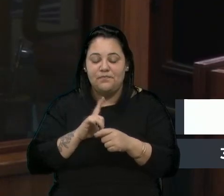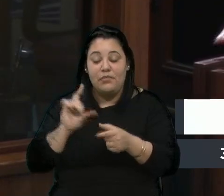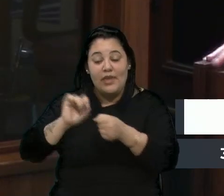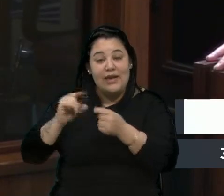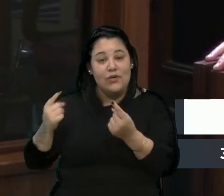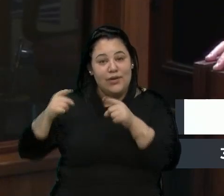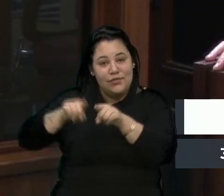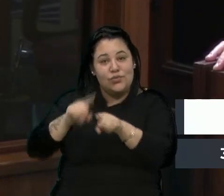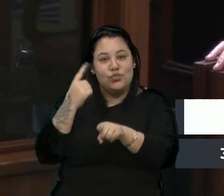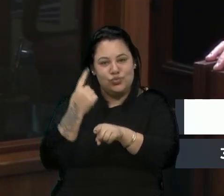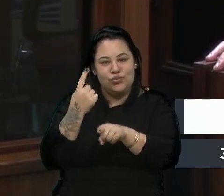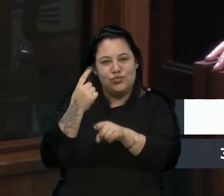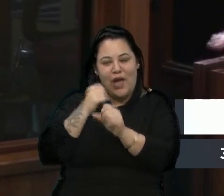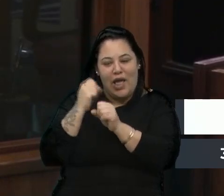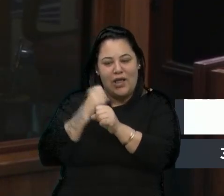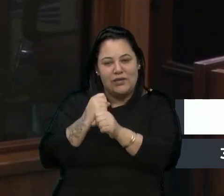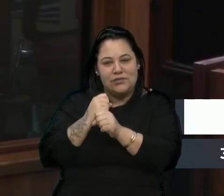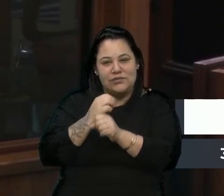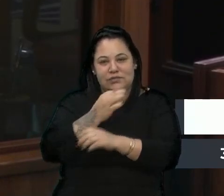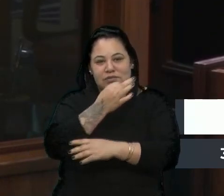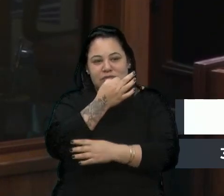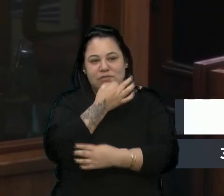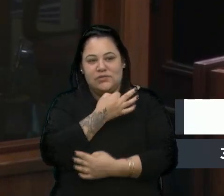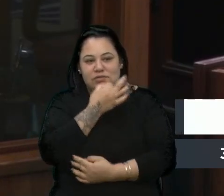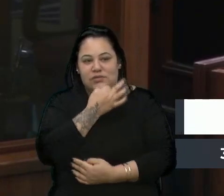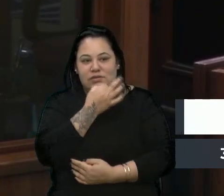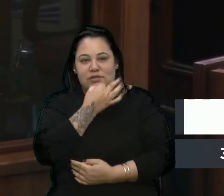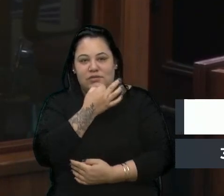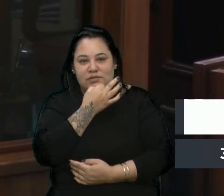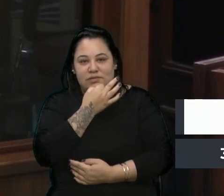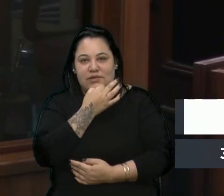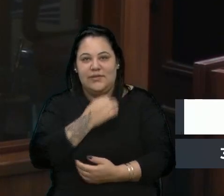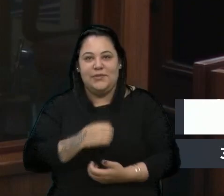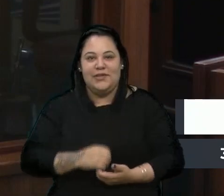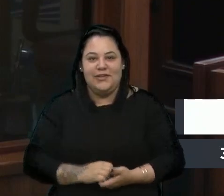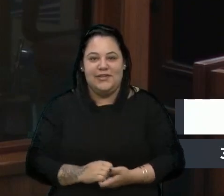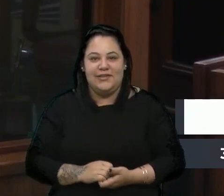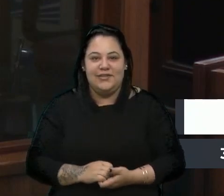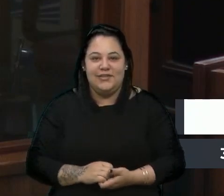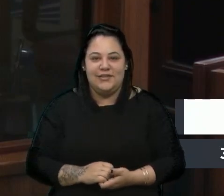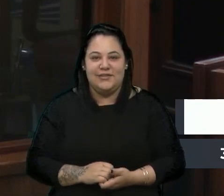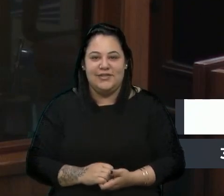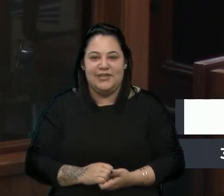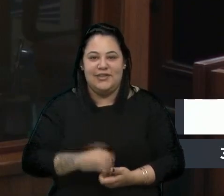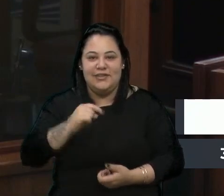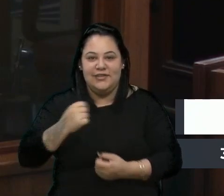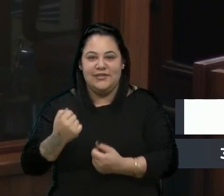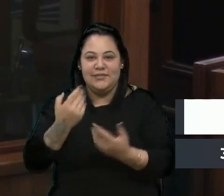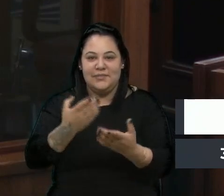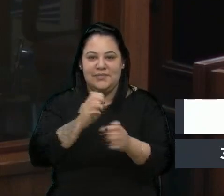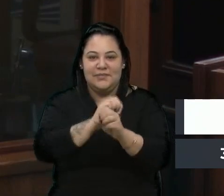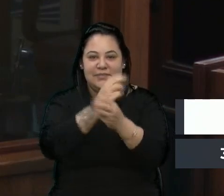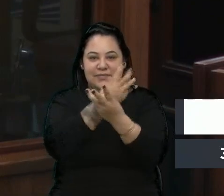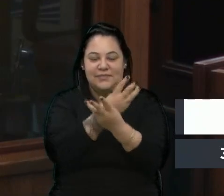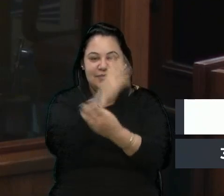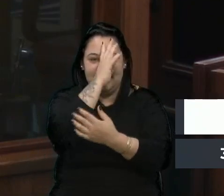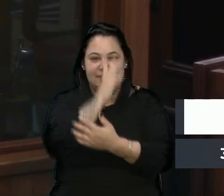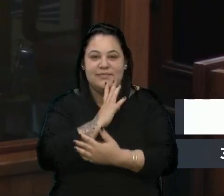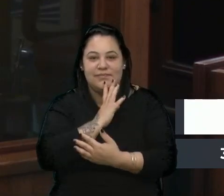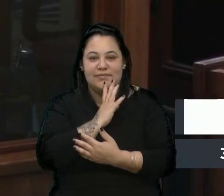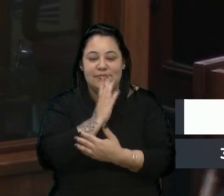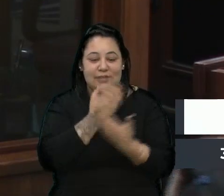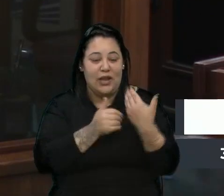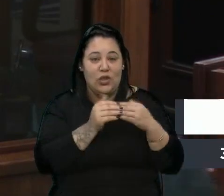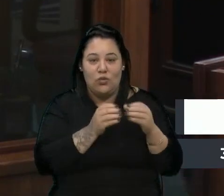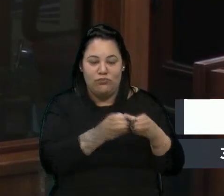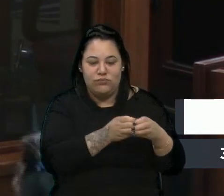Sul. 1 ano atrás. Disponibilizando software gratuito para todas as micro e pequenas empresas de